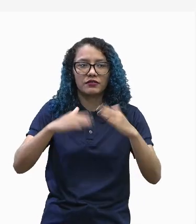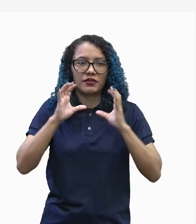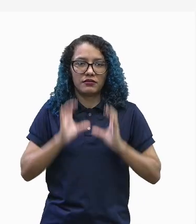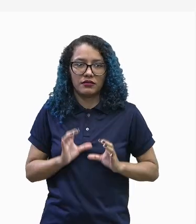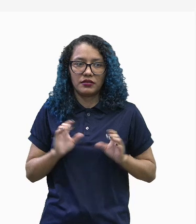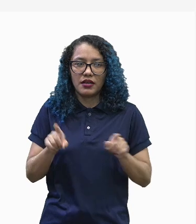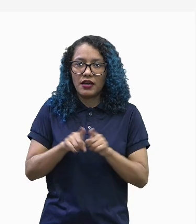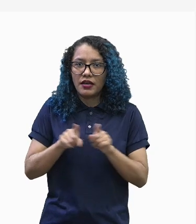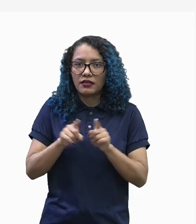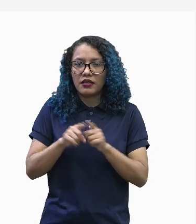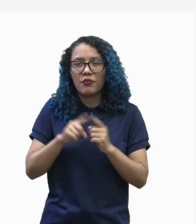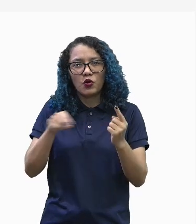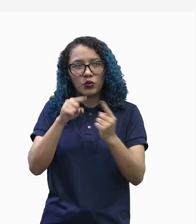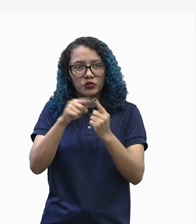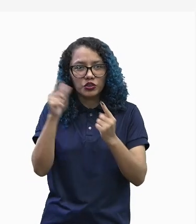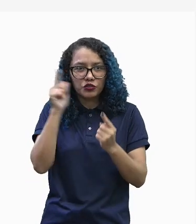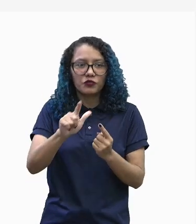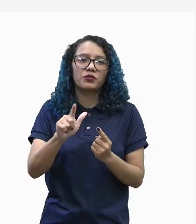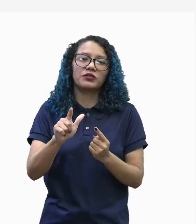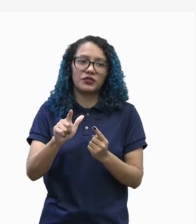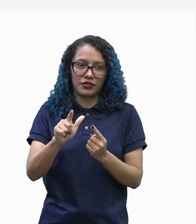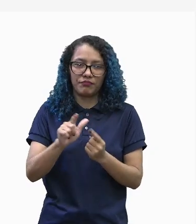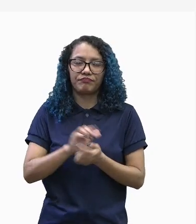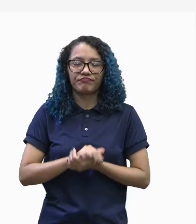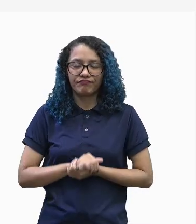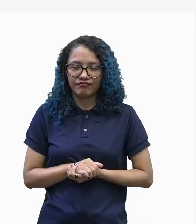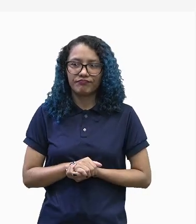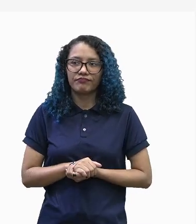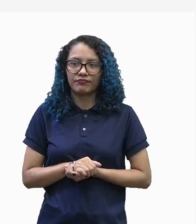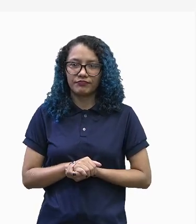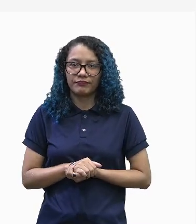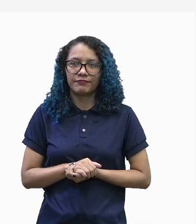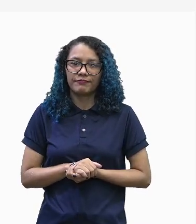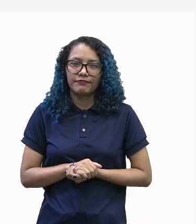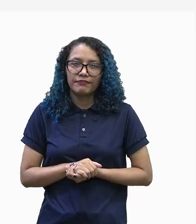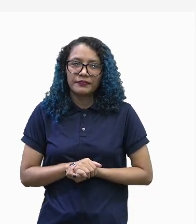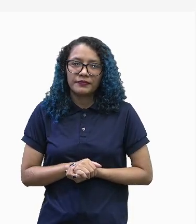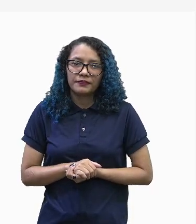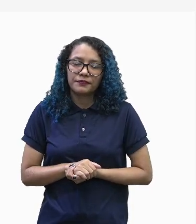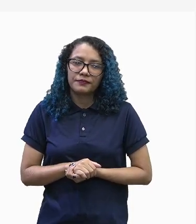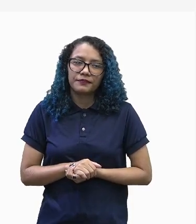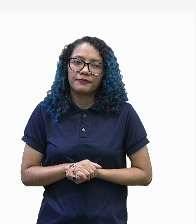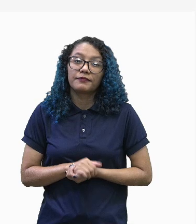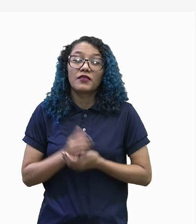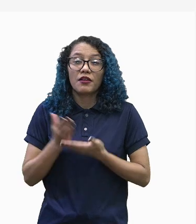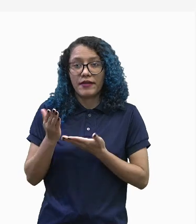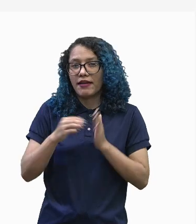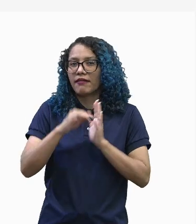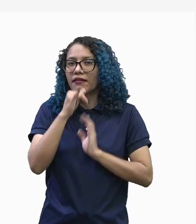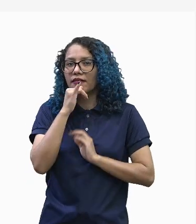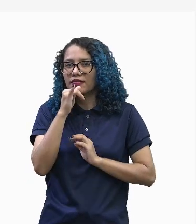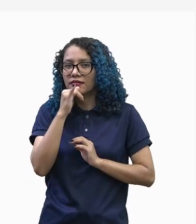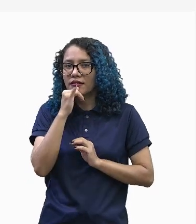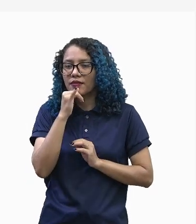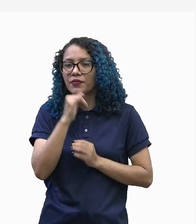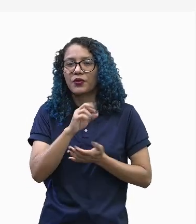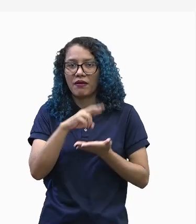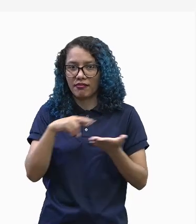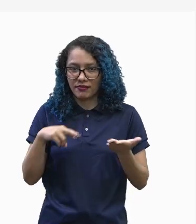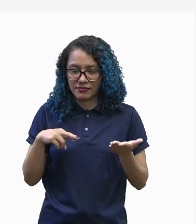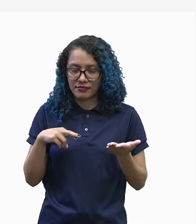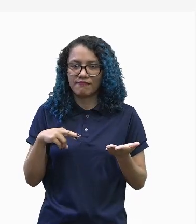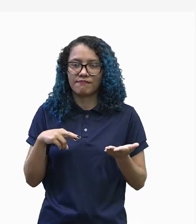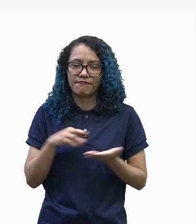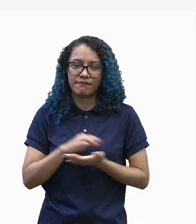a realização de sonhos. Então, aqui, turma, nós temos um exemplo de